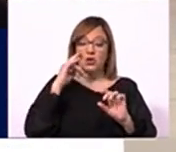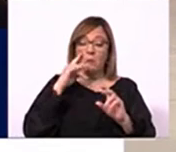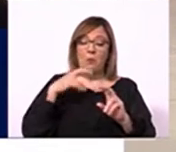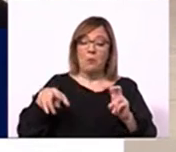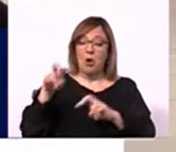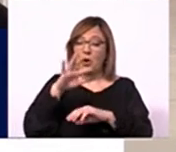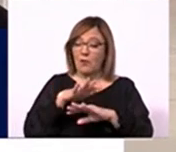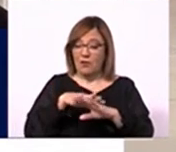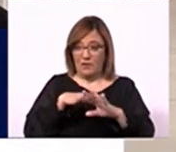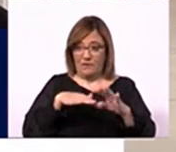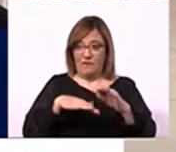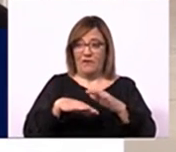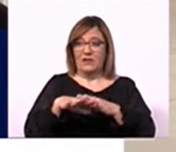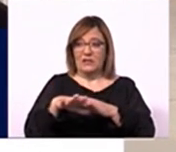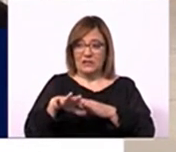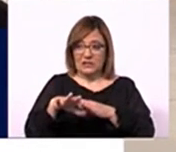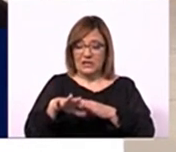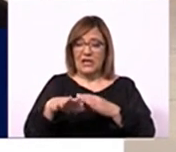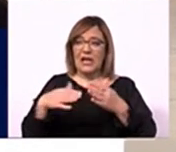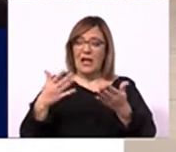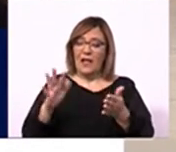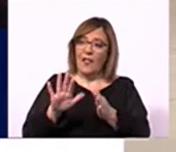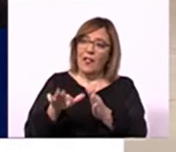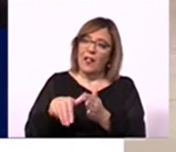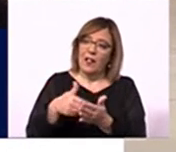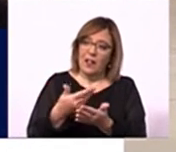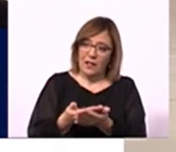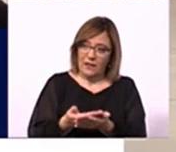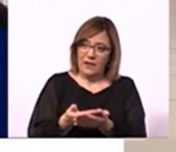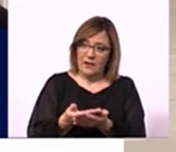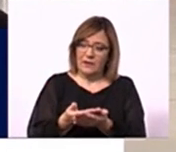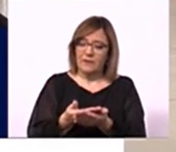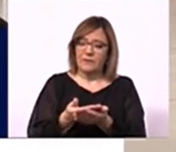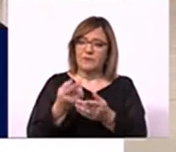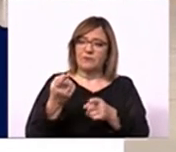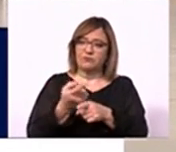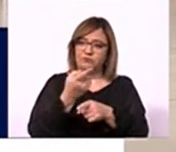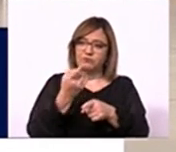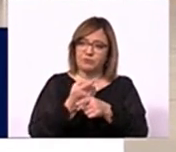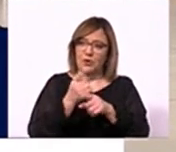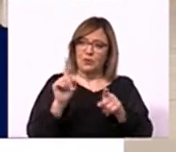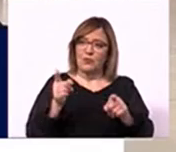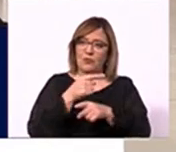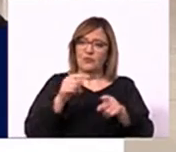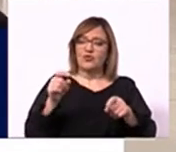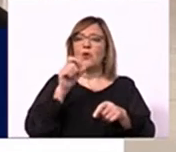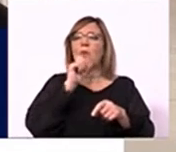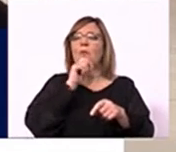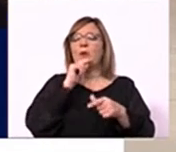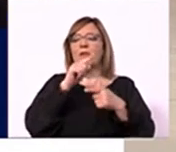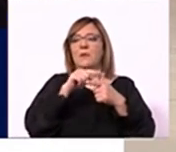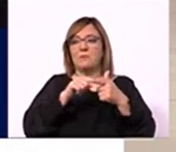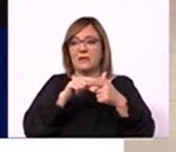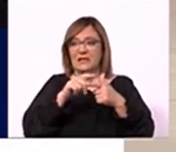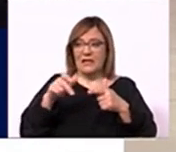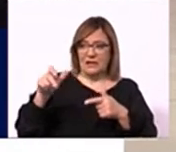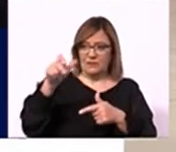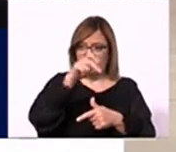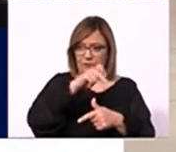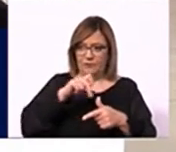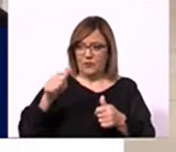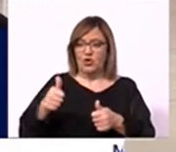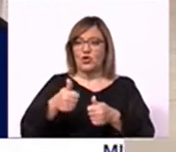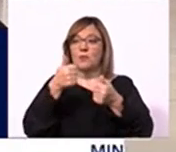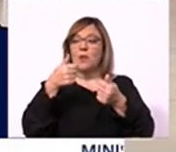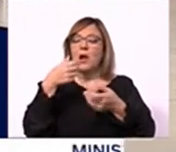fazer é disponibilizar meios para que os professores possam partilhar entre si os